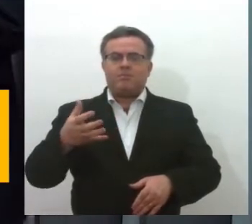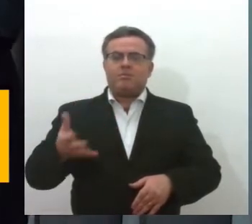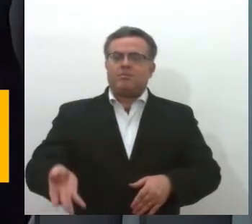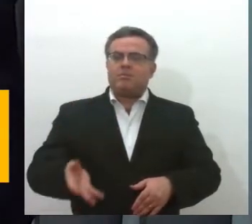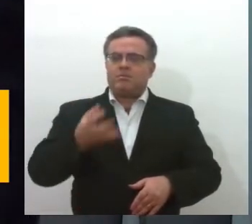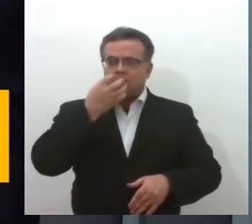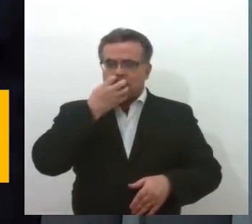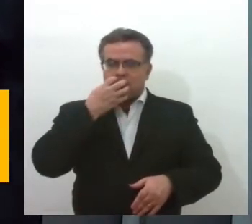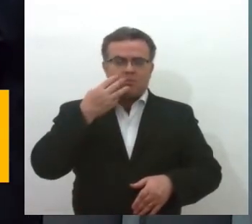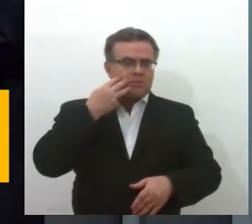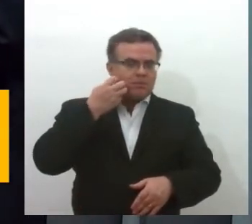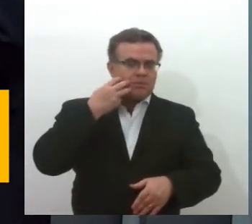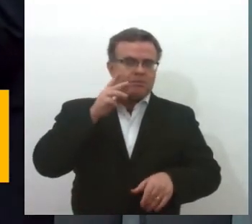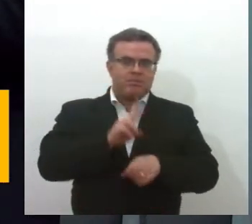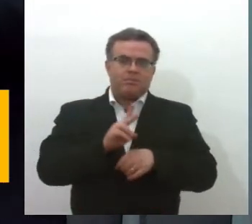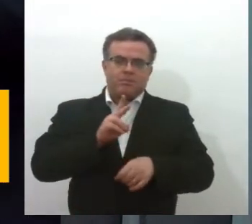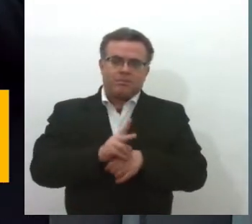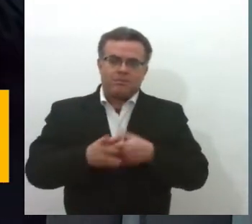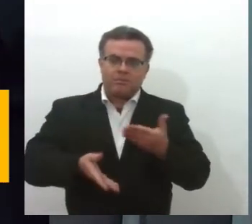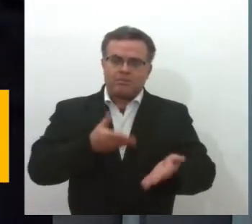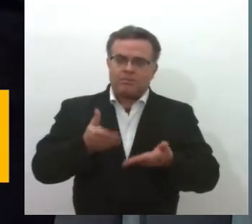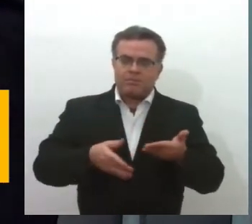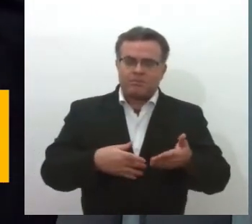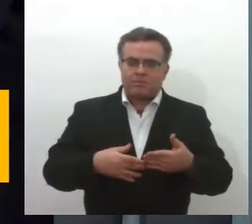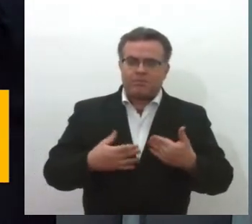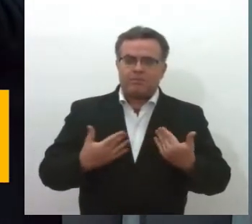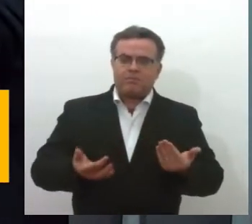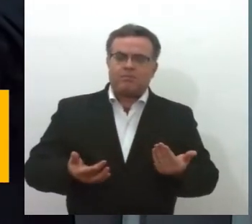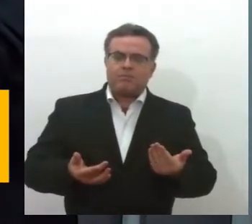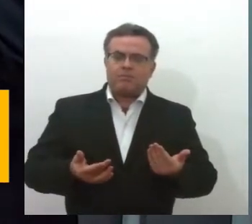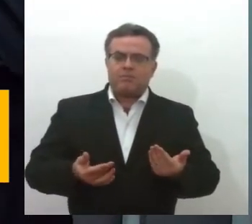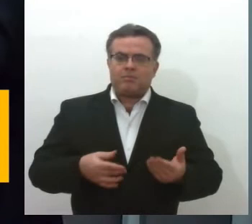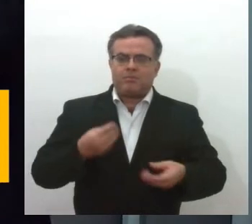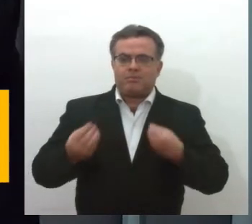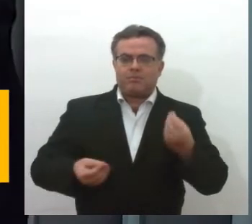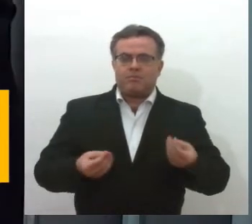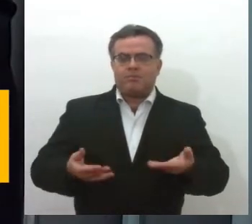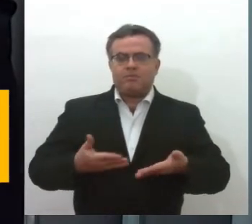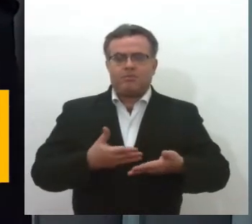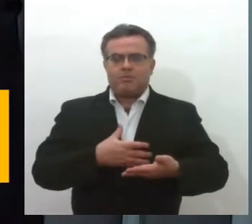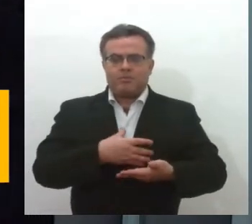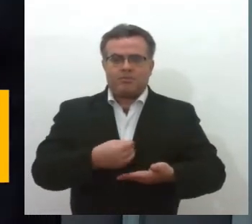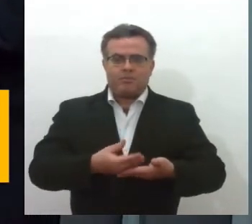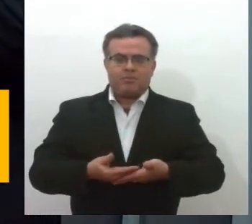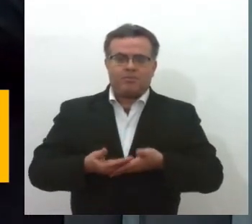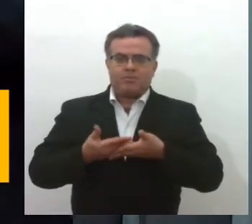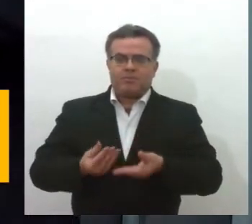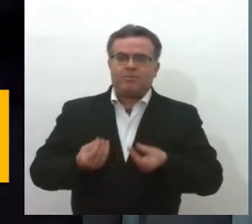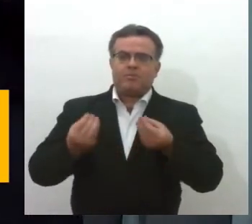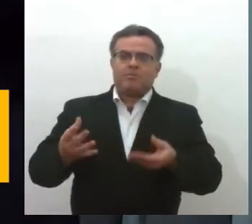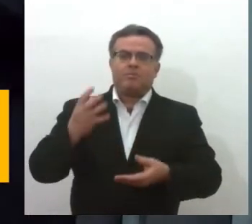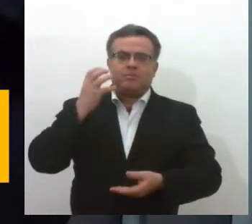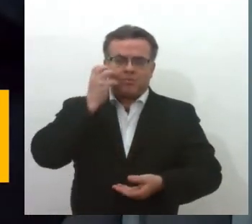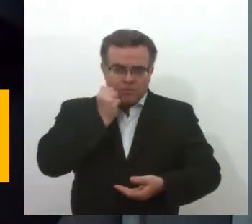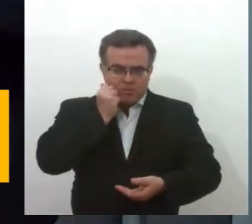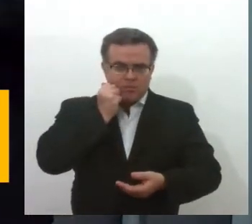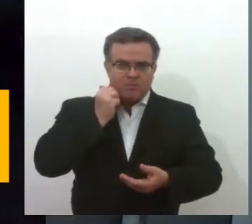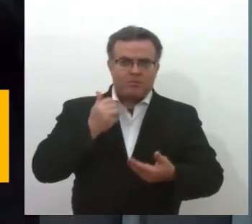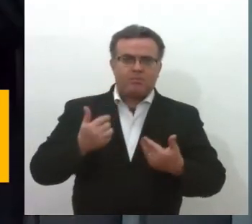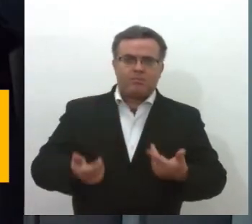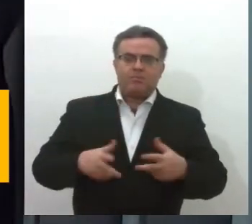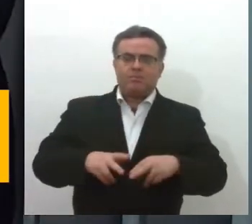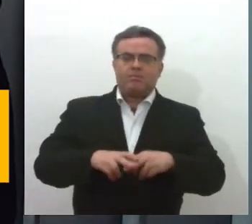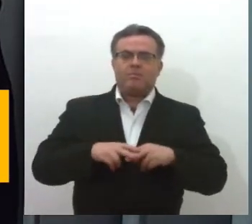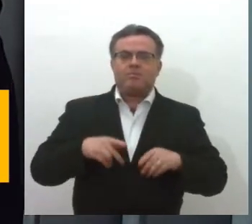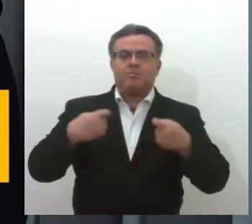vai doar algum animal de uma fêmea que pare alguns filhotinhos, ou você que vai adotar um animal, é necessário saber que você